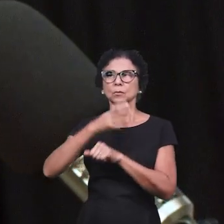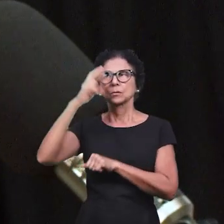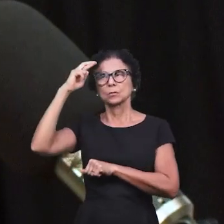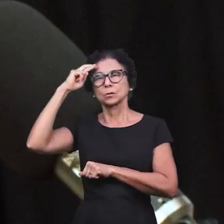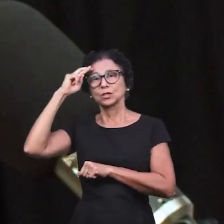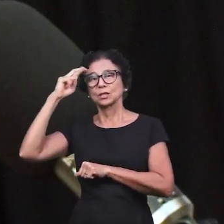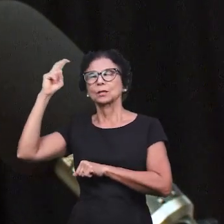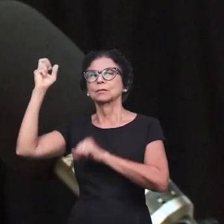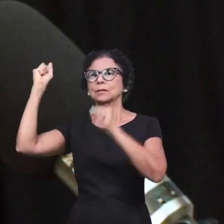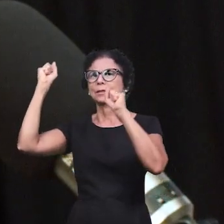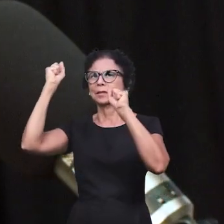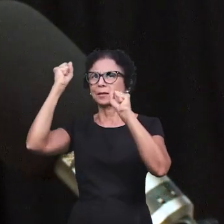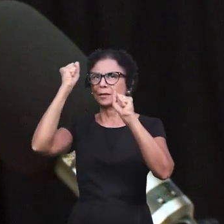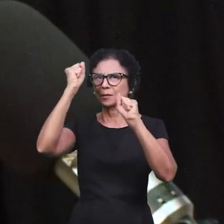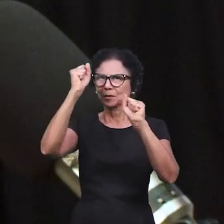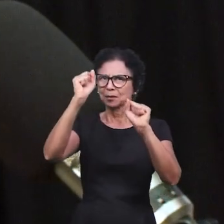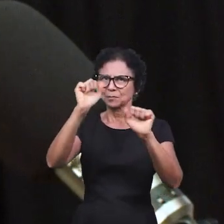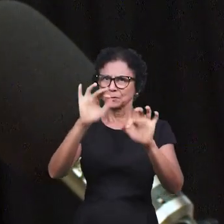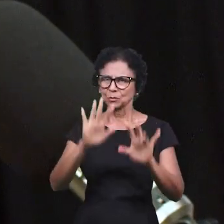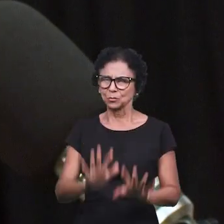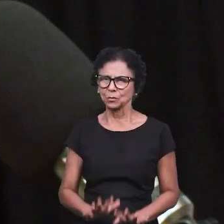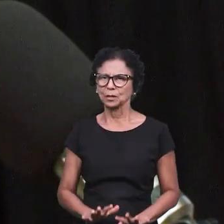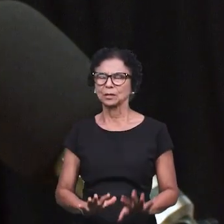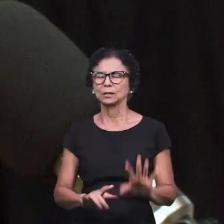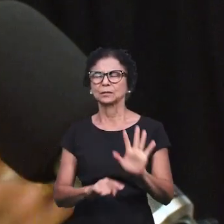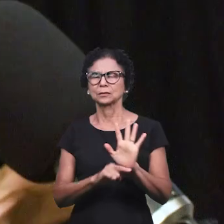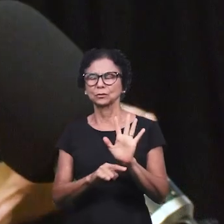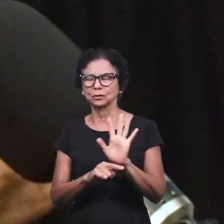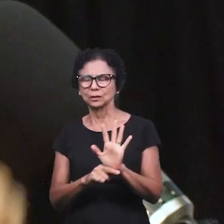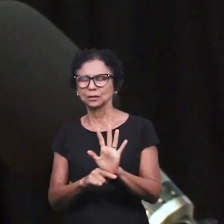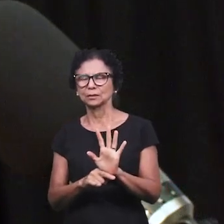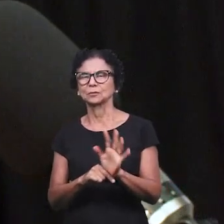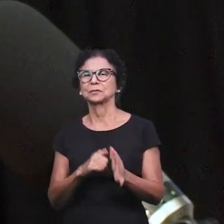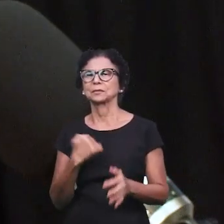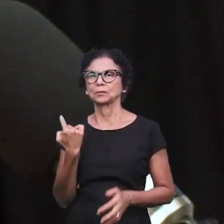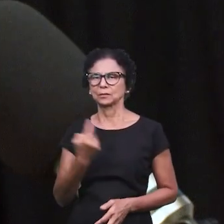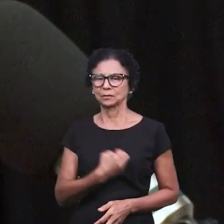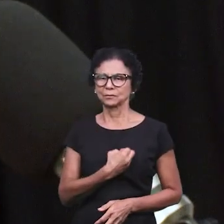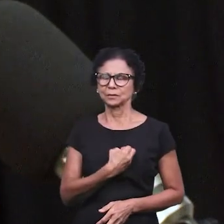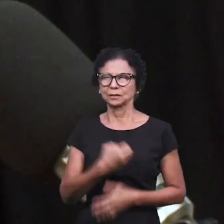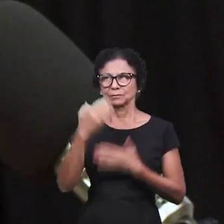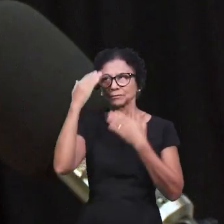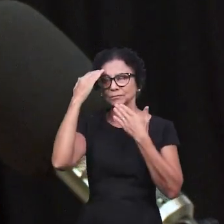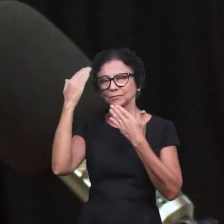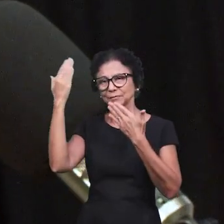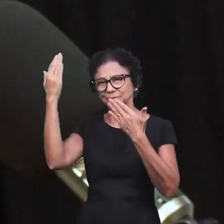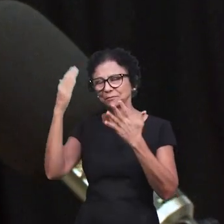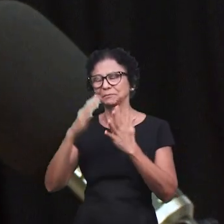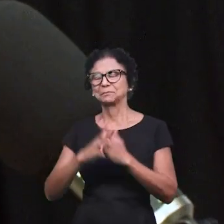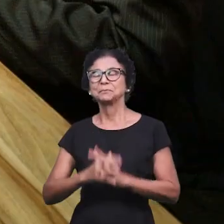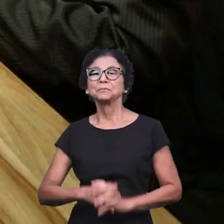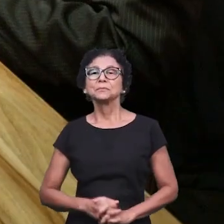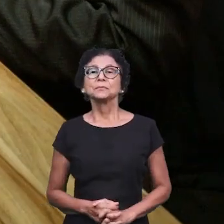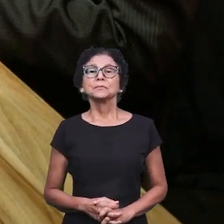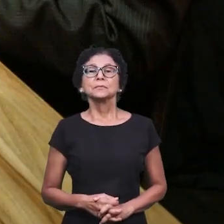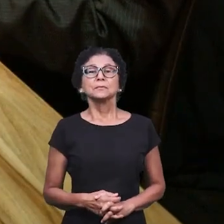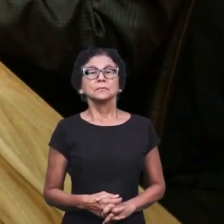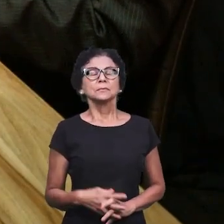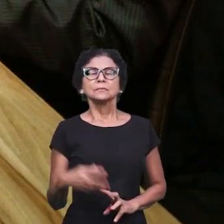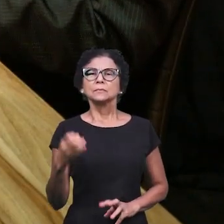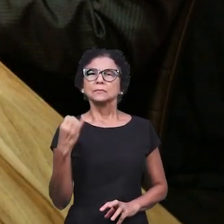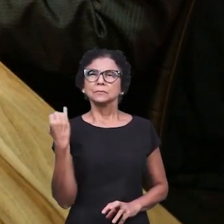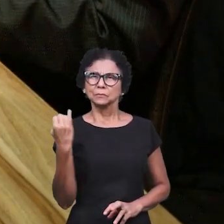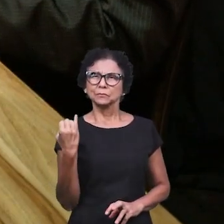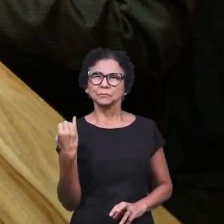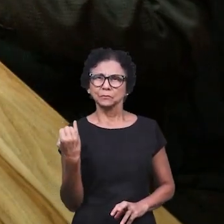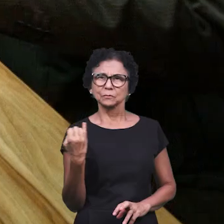esse trabalho ao Senhor, as bênçãos são derramadas, o Senhor vai resolvendo a nossa vida, vai fazendo a nossa vida, né? Glória a Graças Deus. a Deus, Glória a Deus. maravilha,